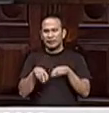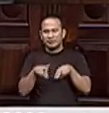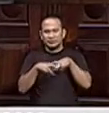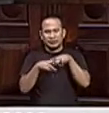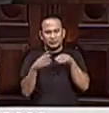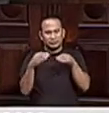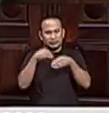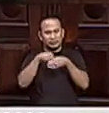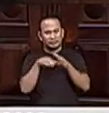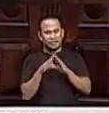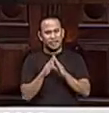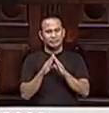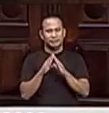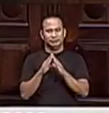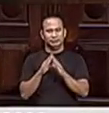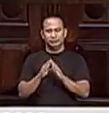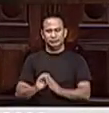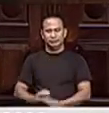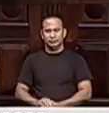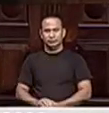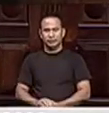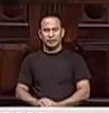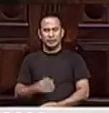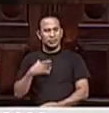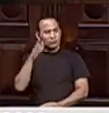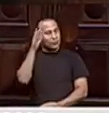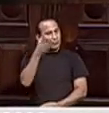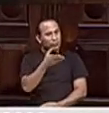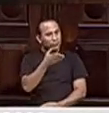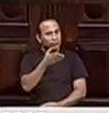domiciliar, albergue, decidiu